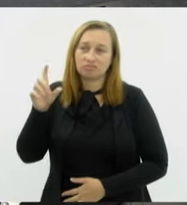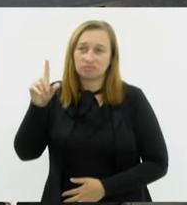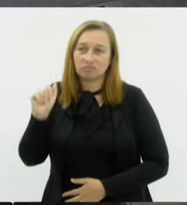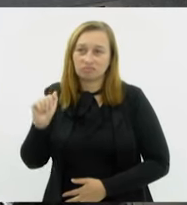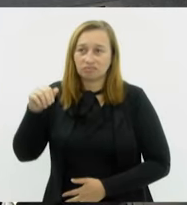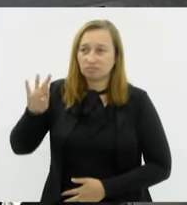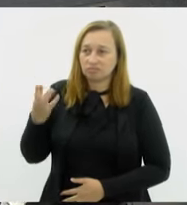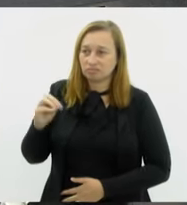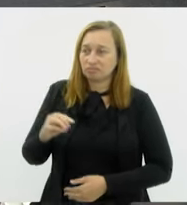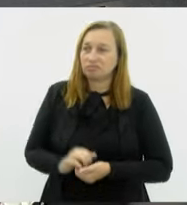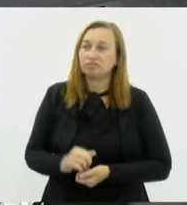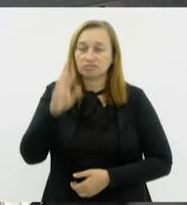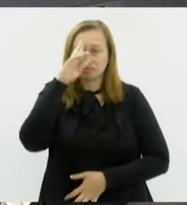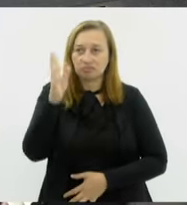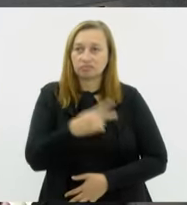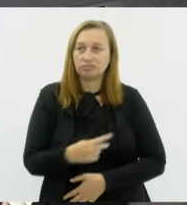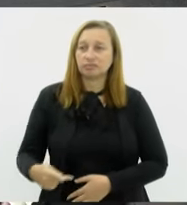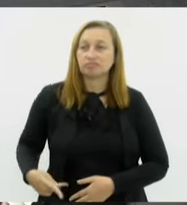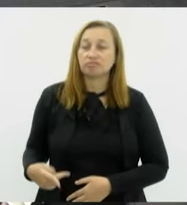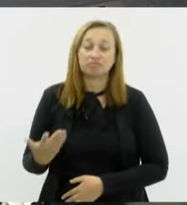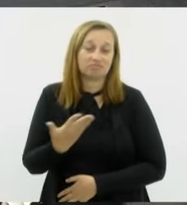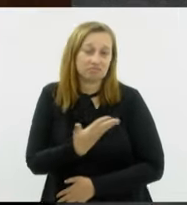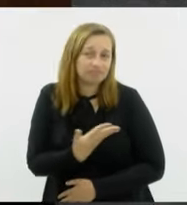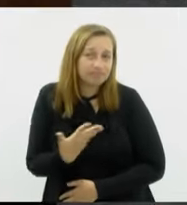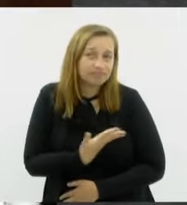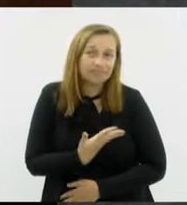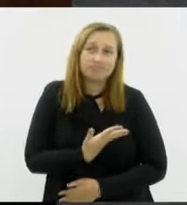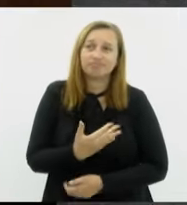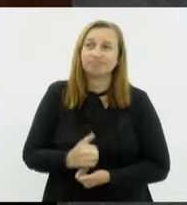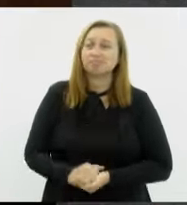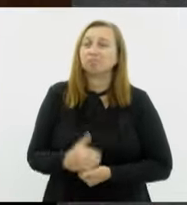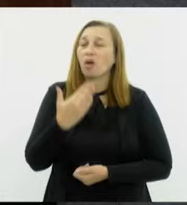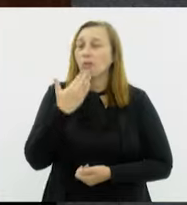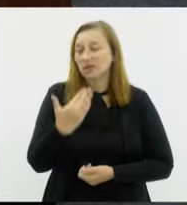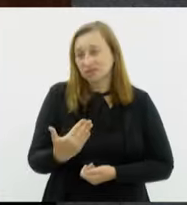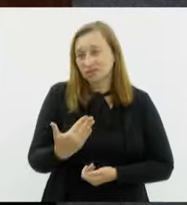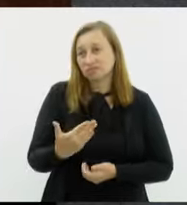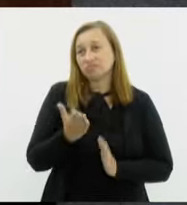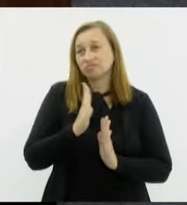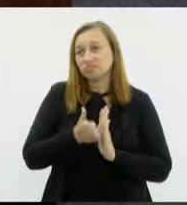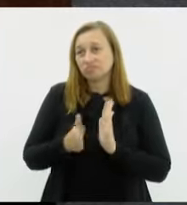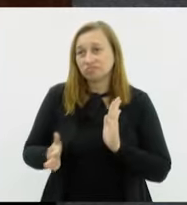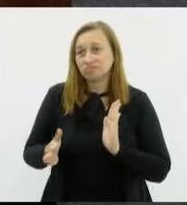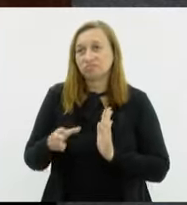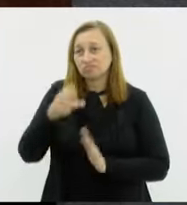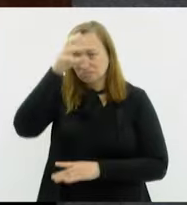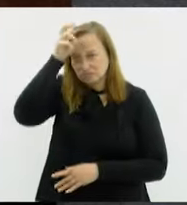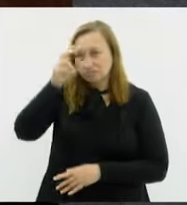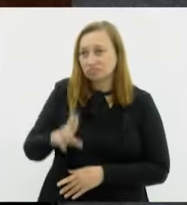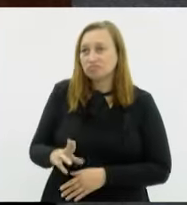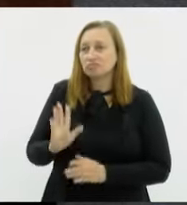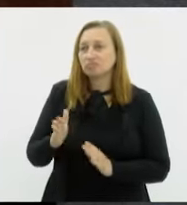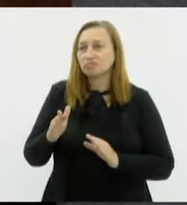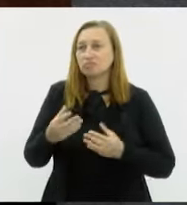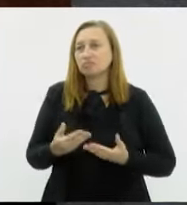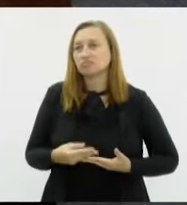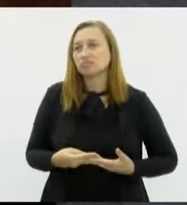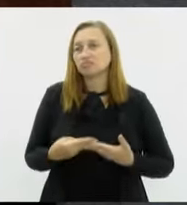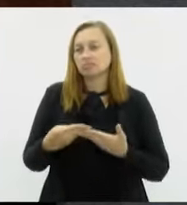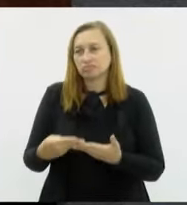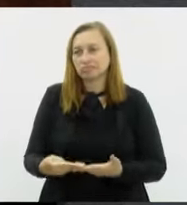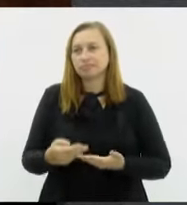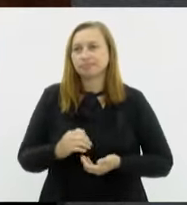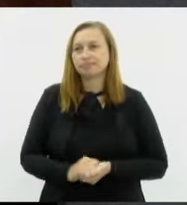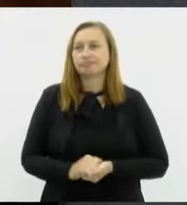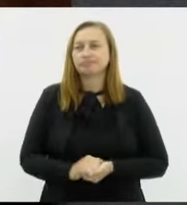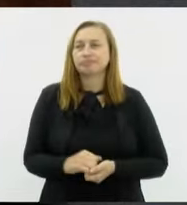Senhora Presidenta, nobres colegas, eu pedi pela ordem, Tia Ju, que hoje eu encaminhei